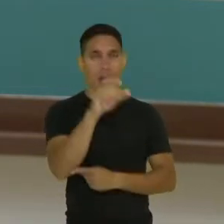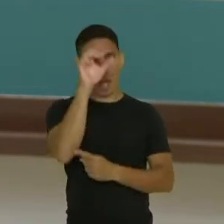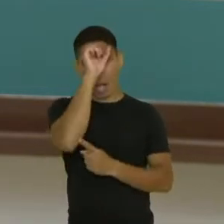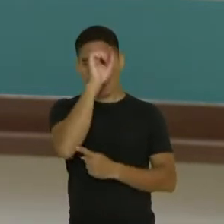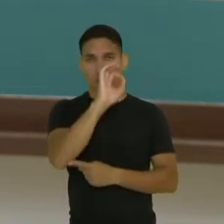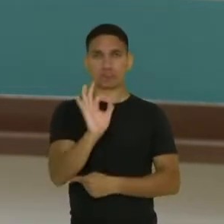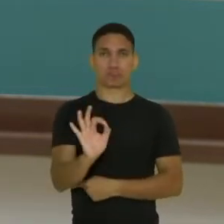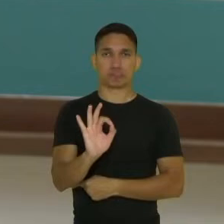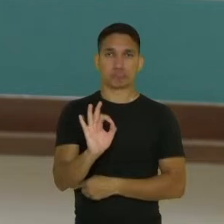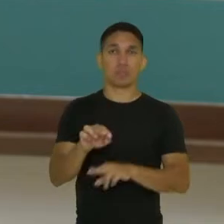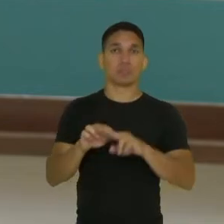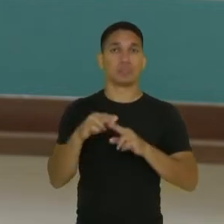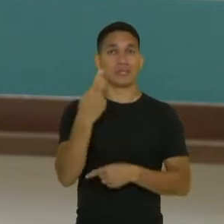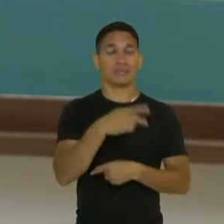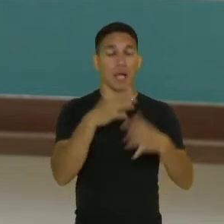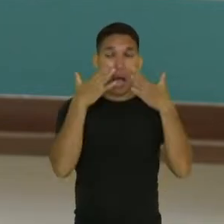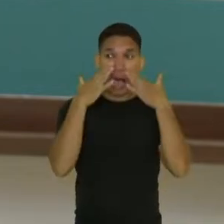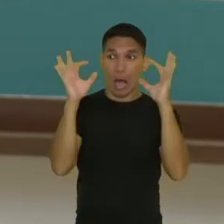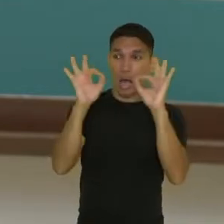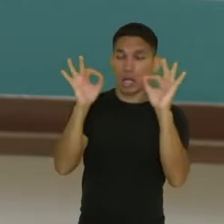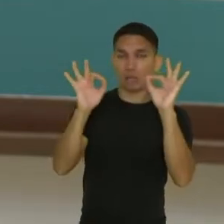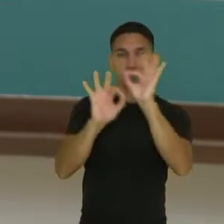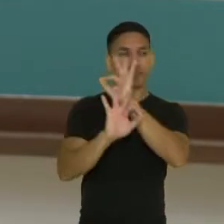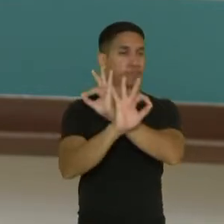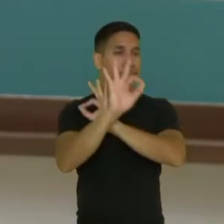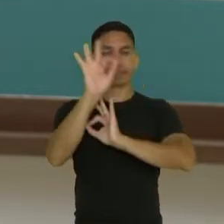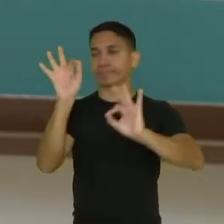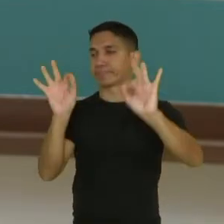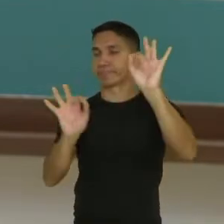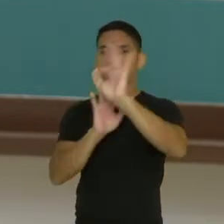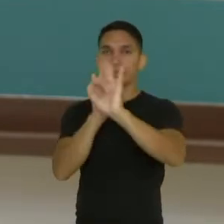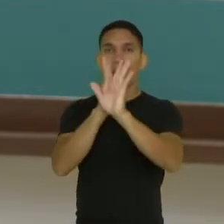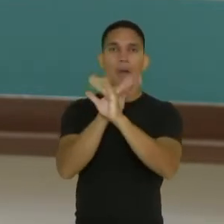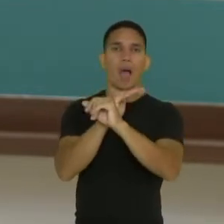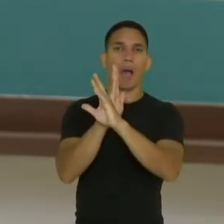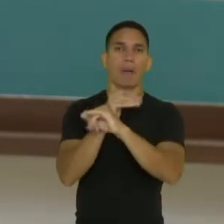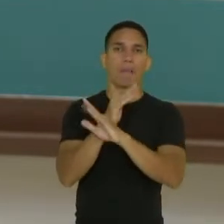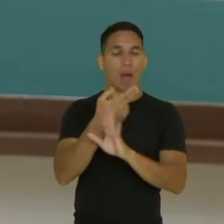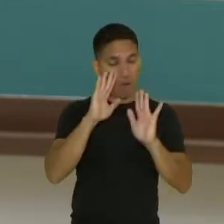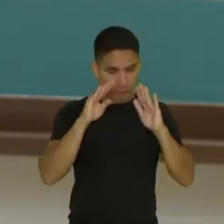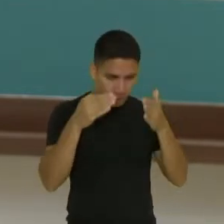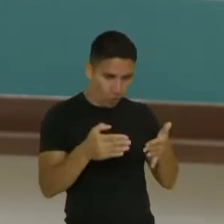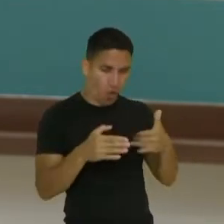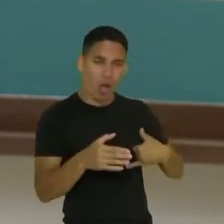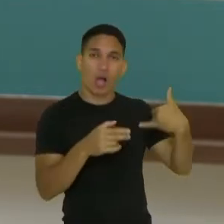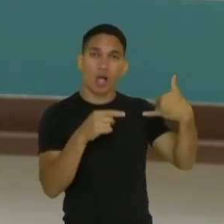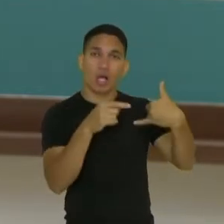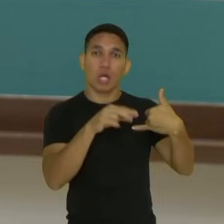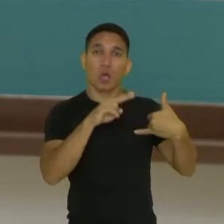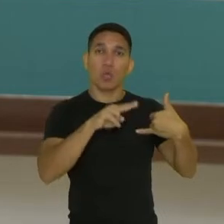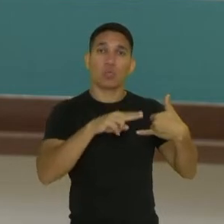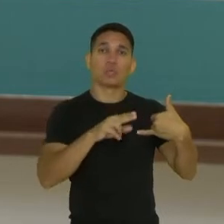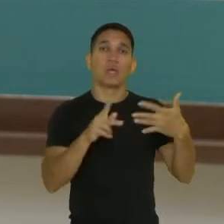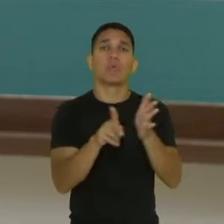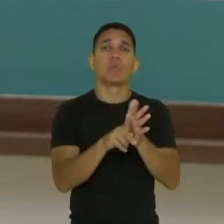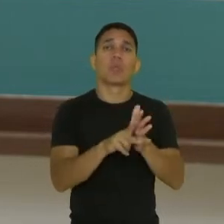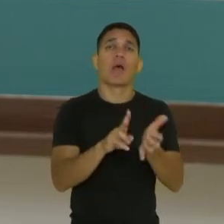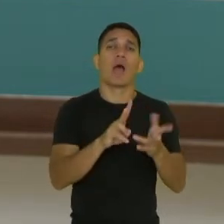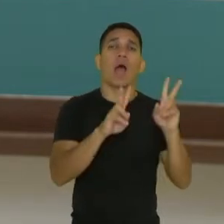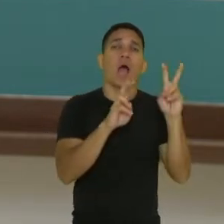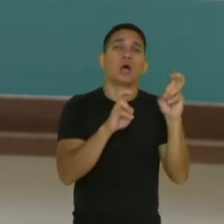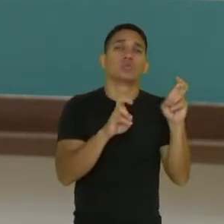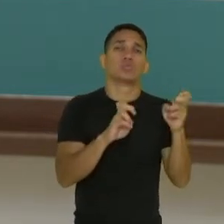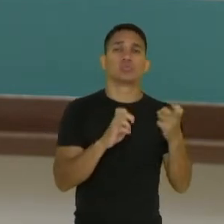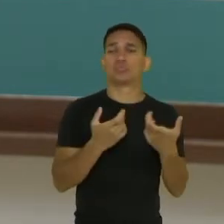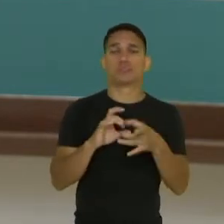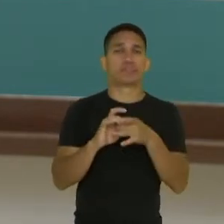aprendendo, que a atenção dele esteja ali direcionada para o uso do celular, de repente de assuntos alheios,